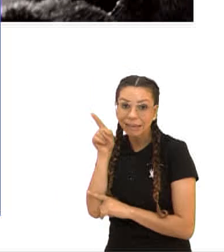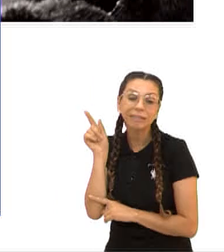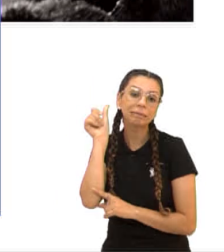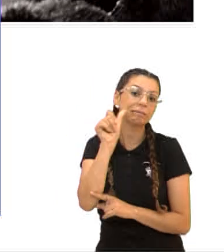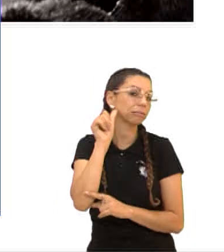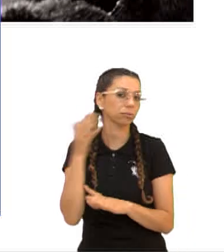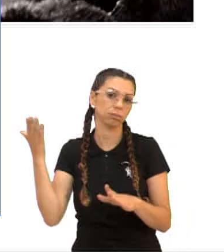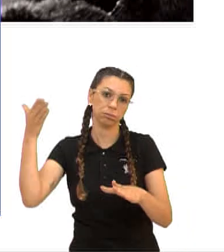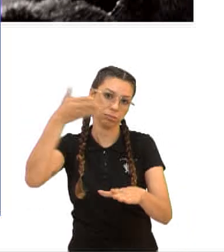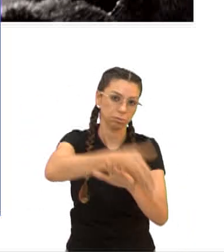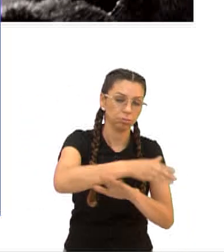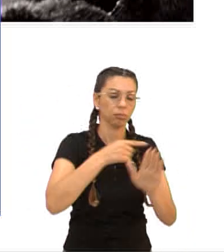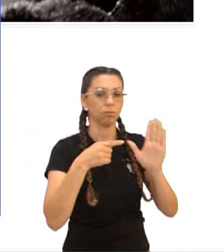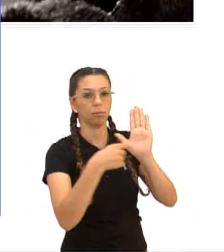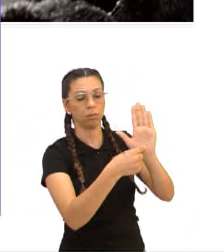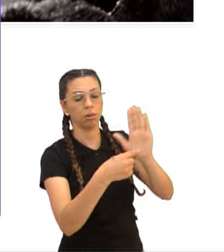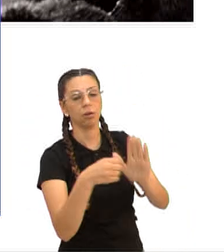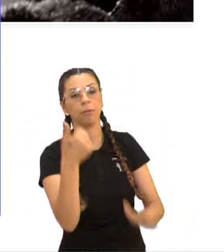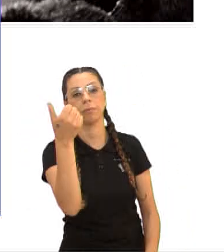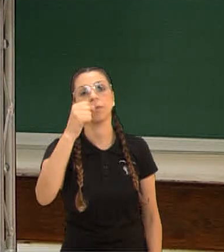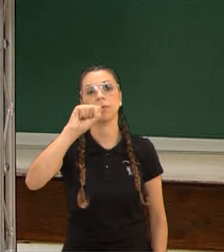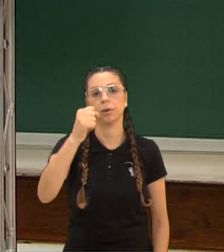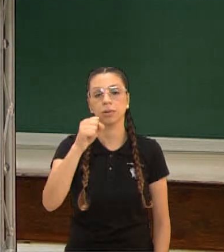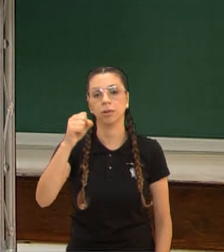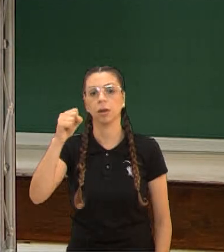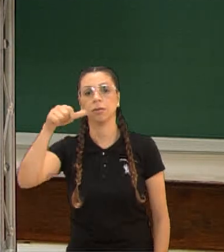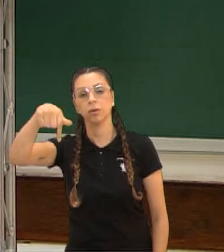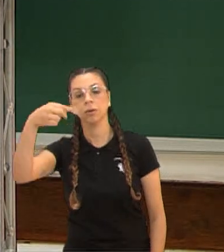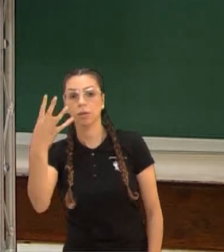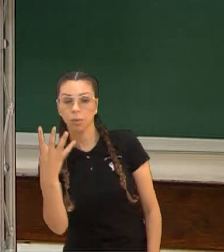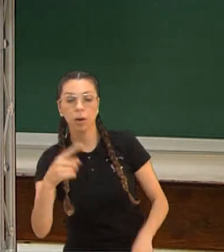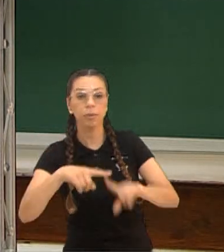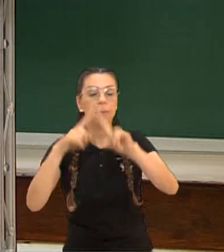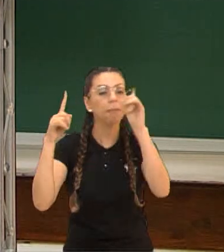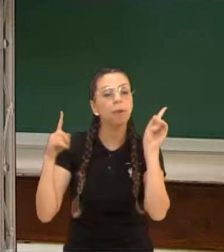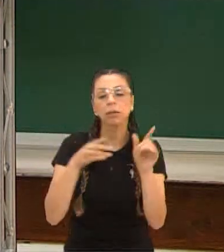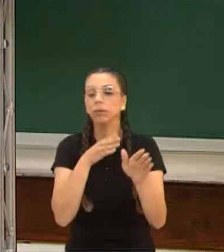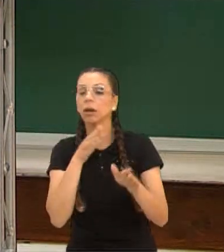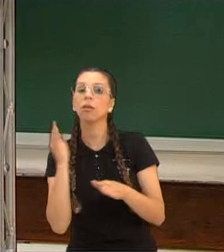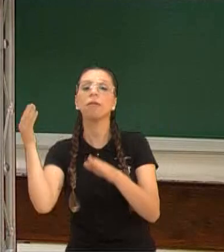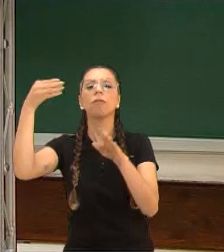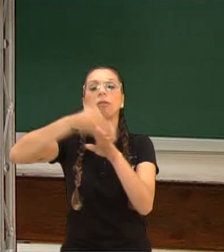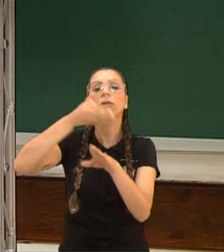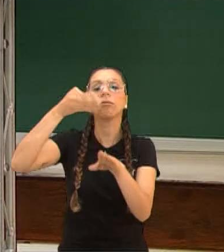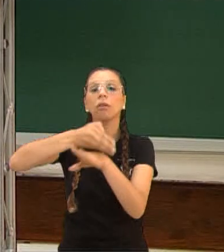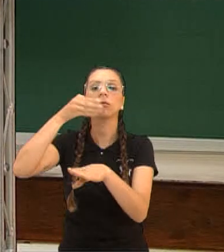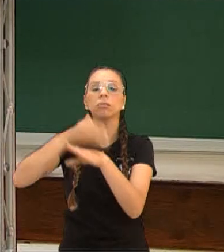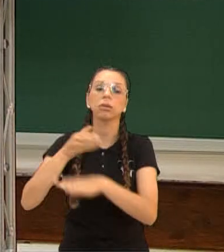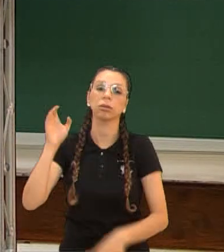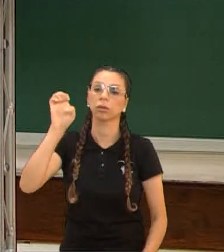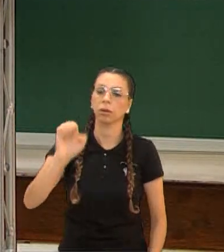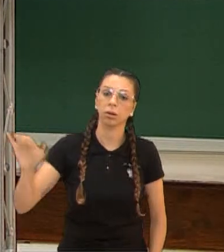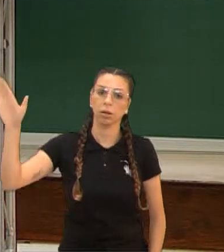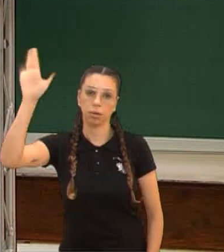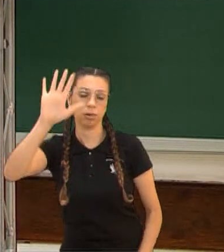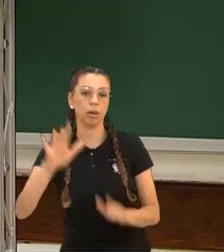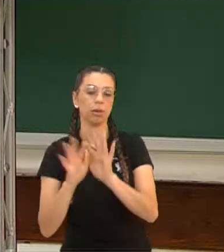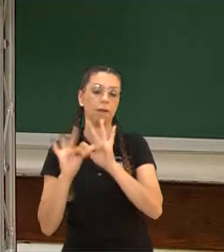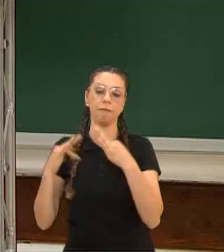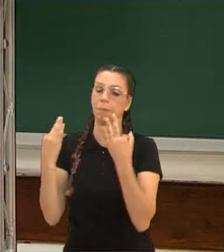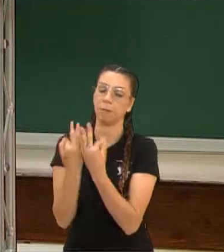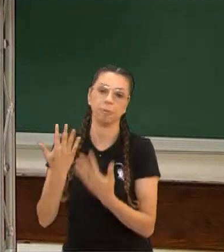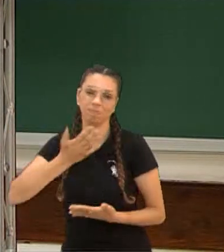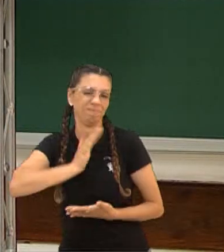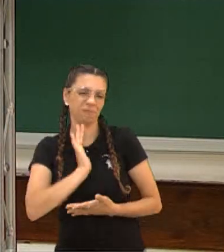da exposição de 1874, mas ela vai diversas vezes para a Europa, né? A família dela não curte muito essa dela ser